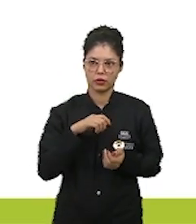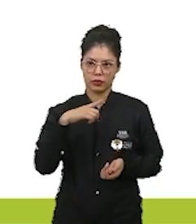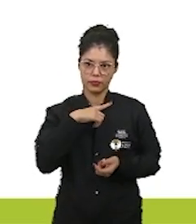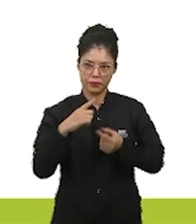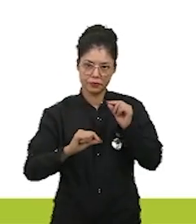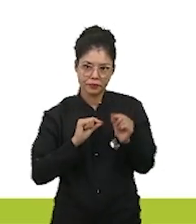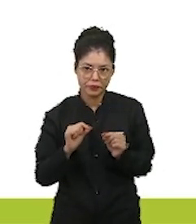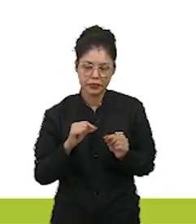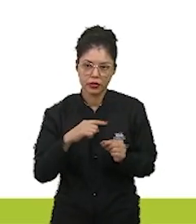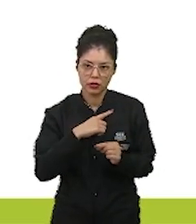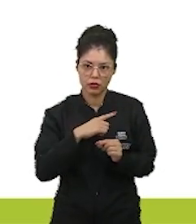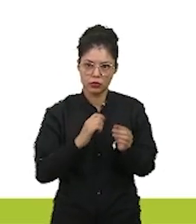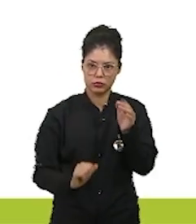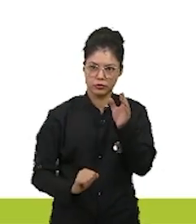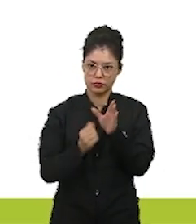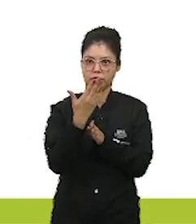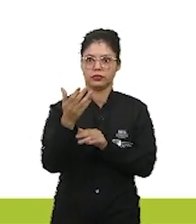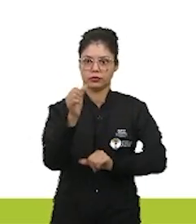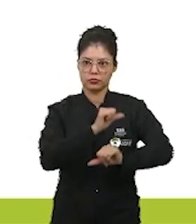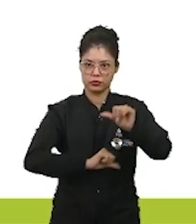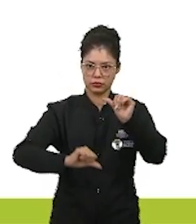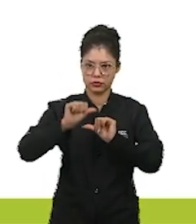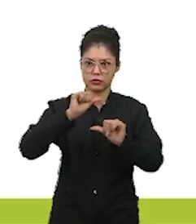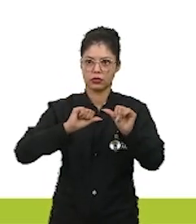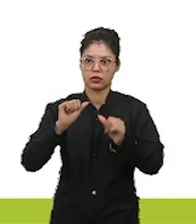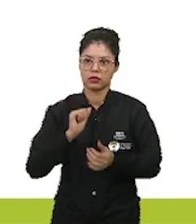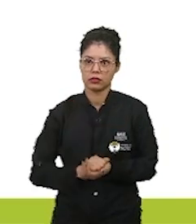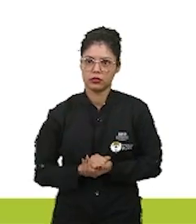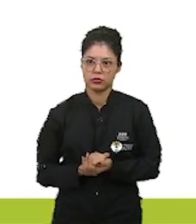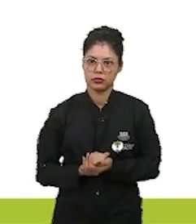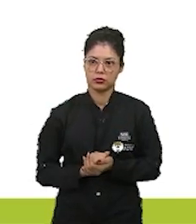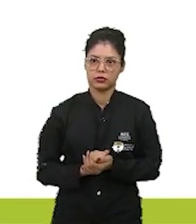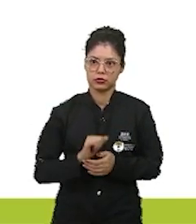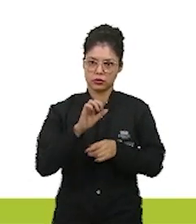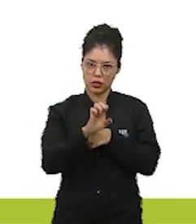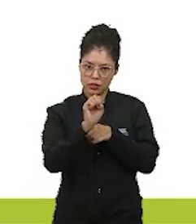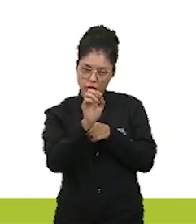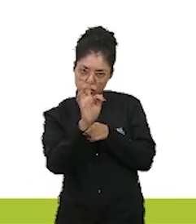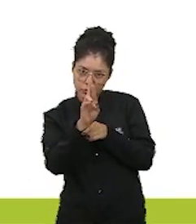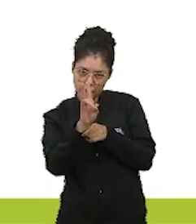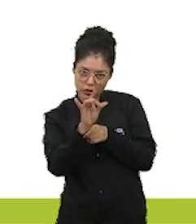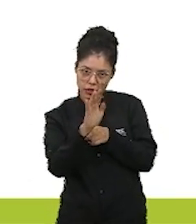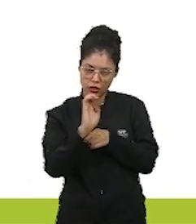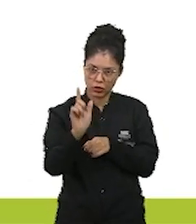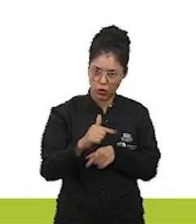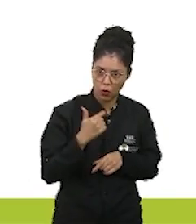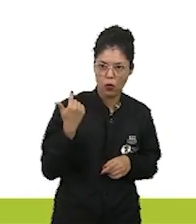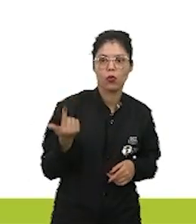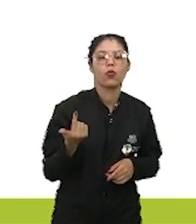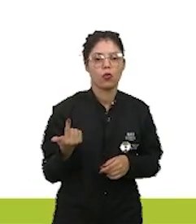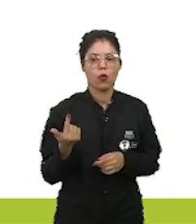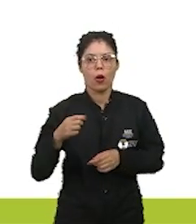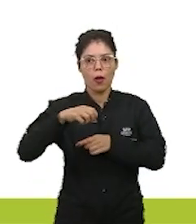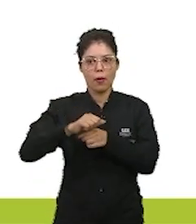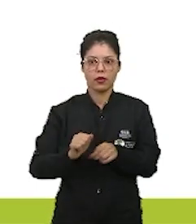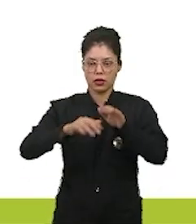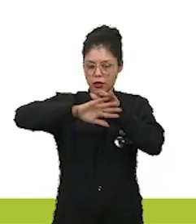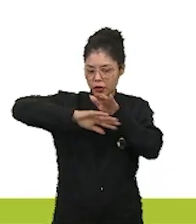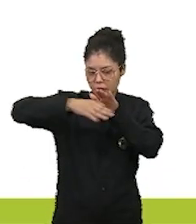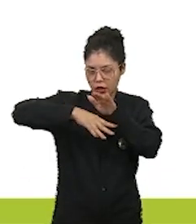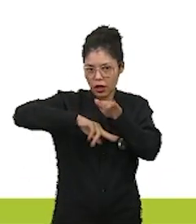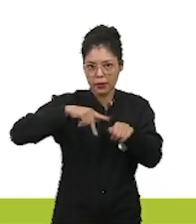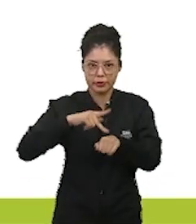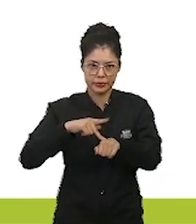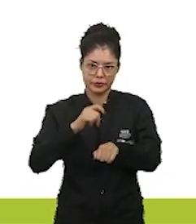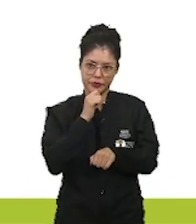metamórficas, elas surgem a partir das transformações das rochas sedimentares ou das rochas magmáticas.